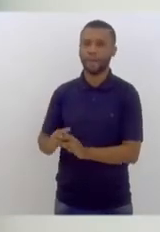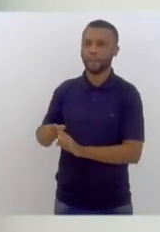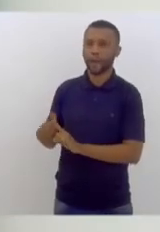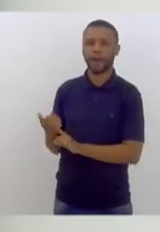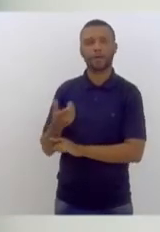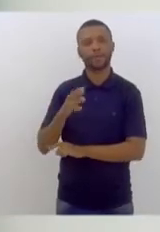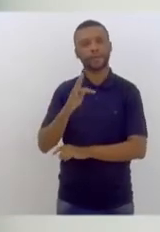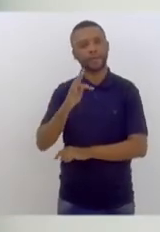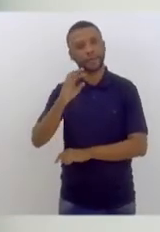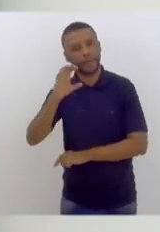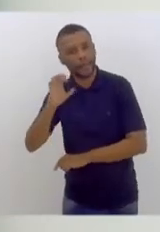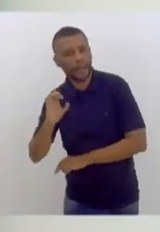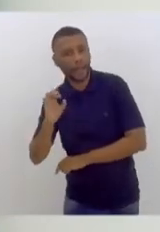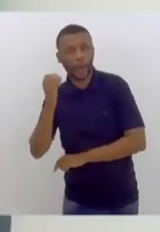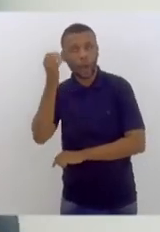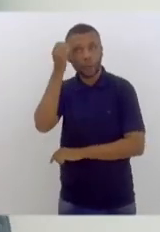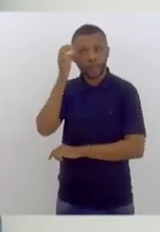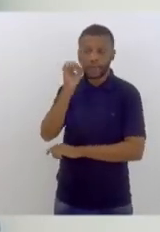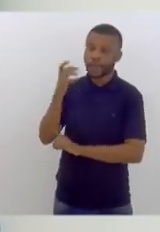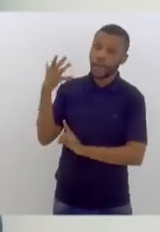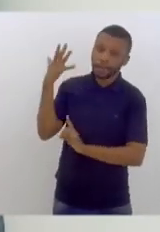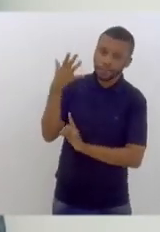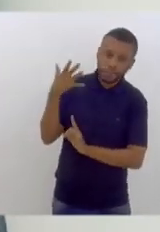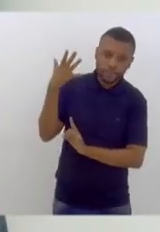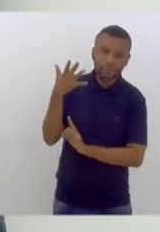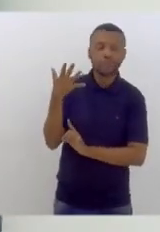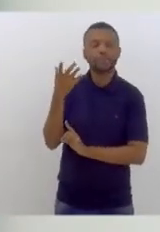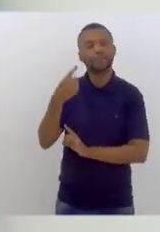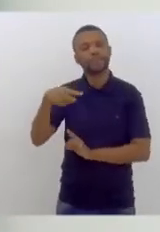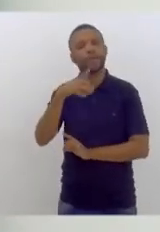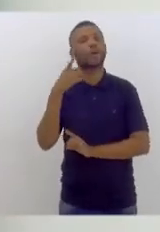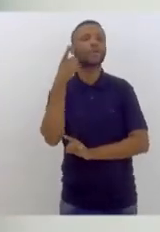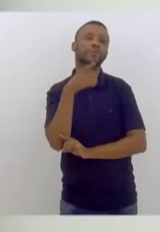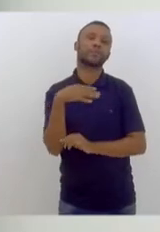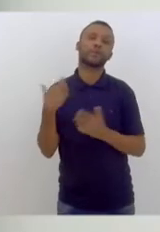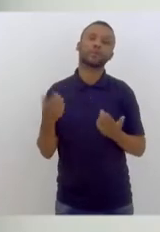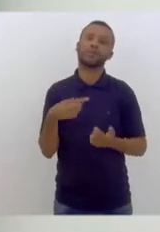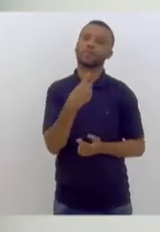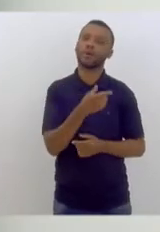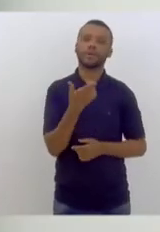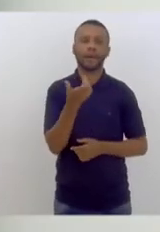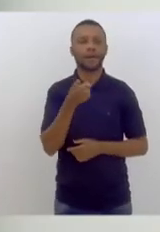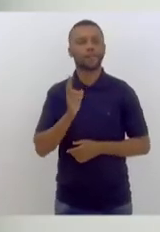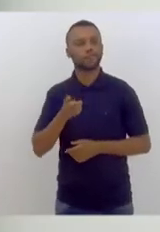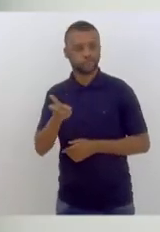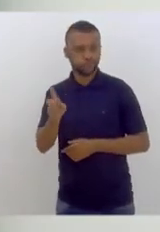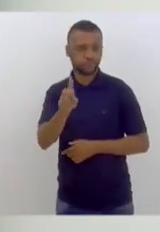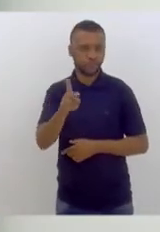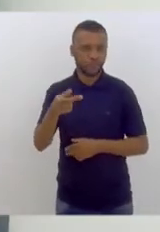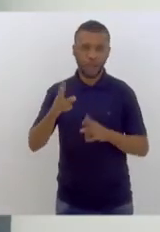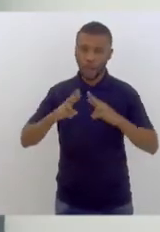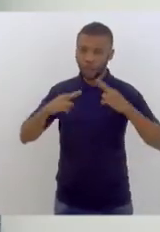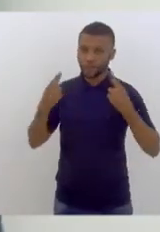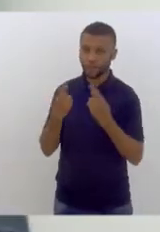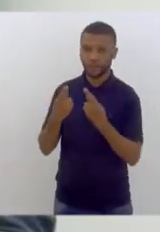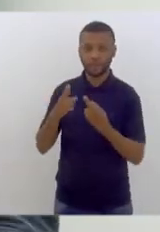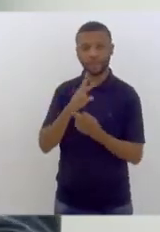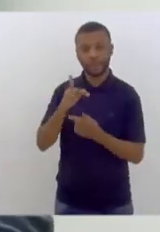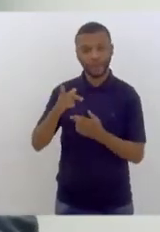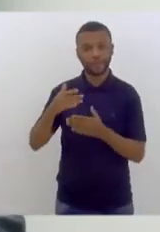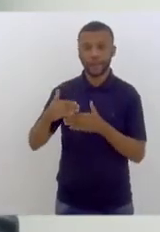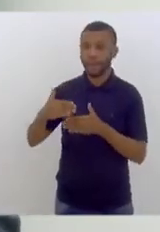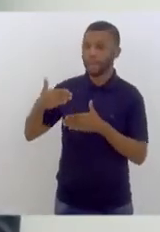não sei se o Fórum vai querer fazer uso da palavra de novo, e dos demais deputados. Então, a gente vai dar continuidade à audiência, vamos seguir